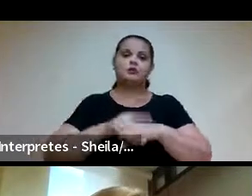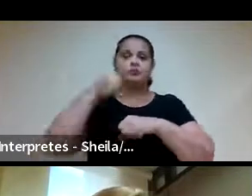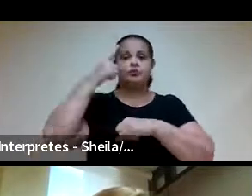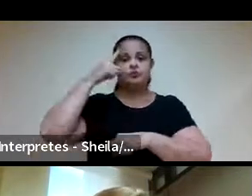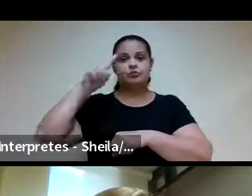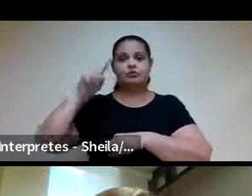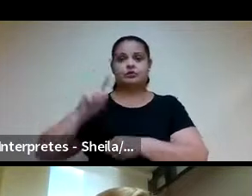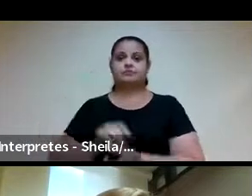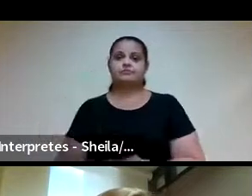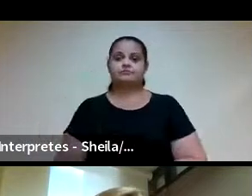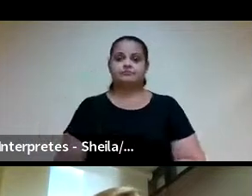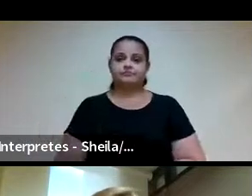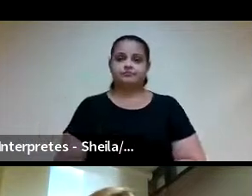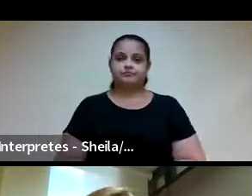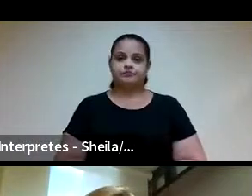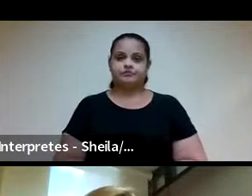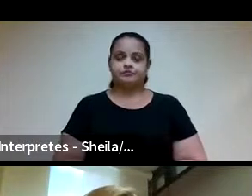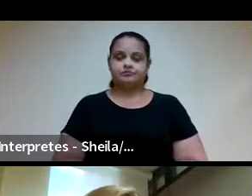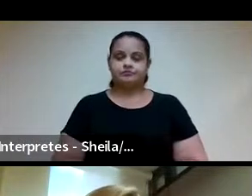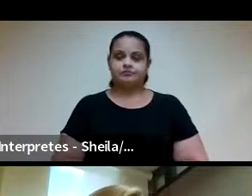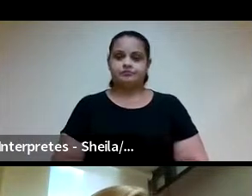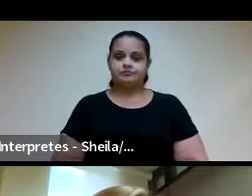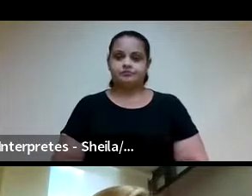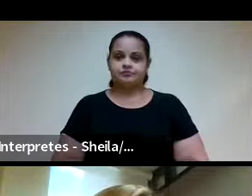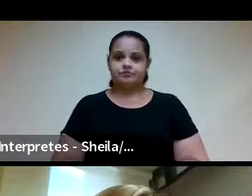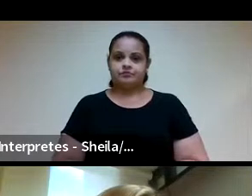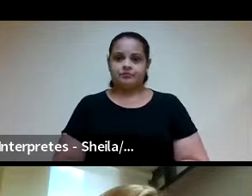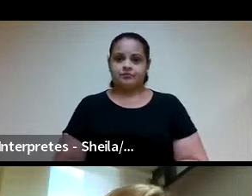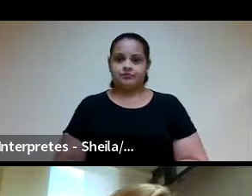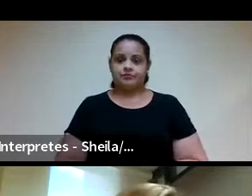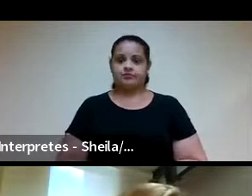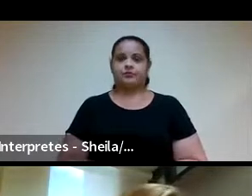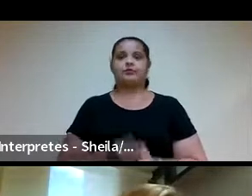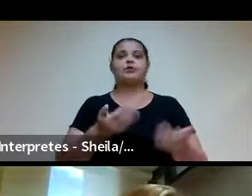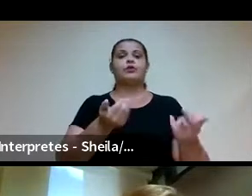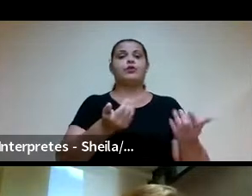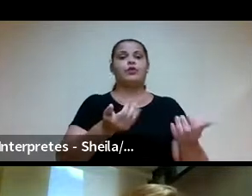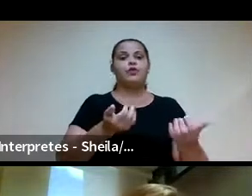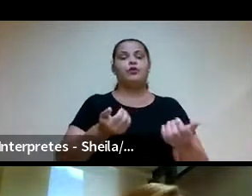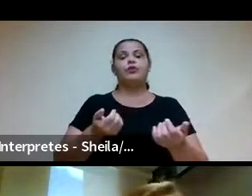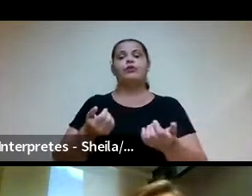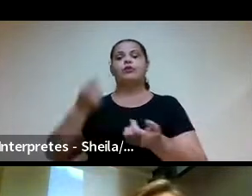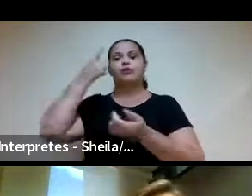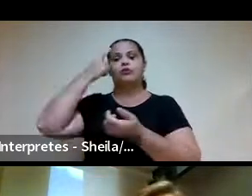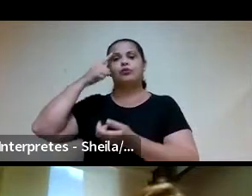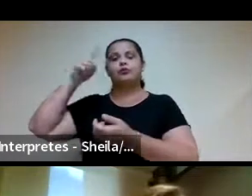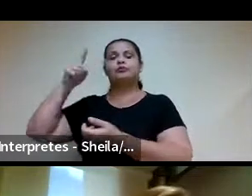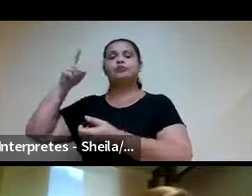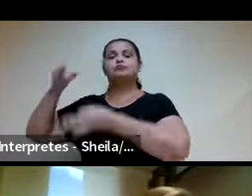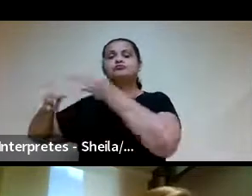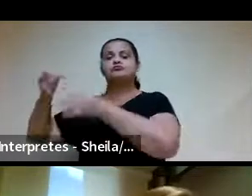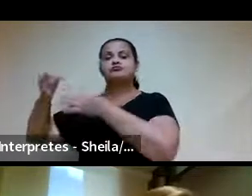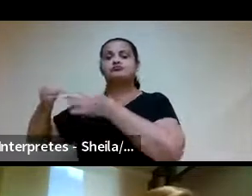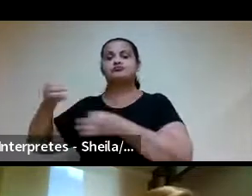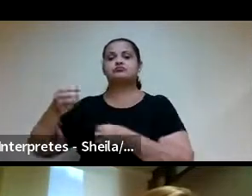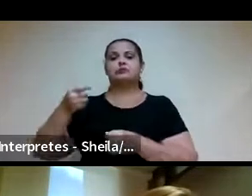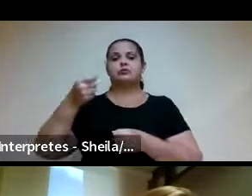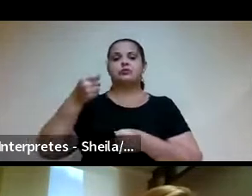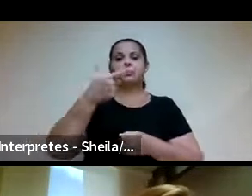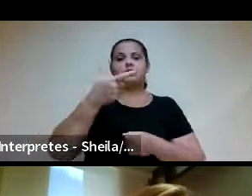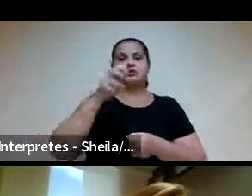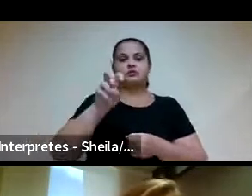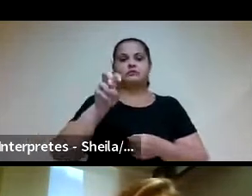todas independentemente de intimação. A nova audiência de instrução foi designada para o dia 25 de março de 2021, de